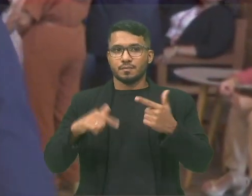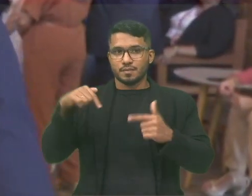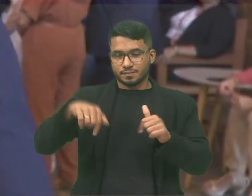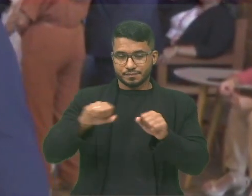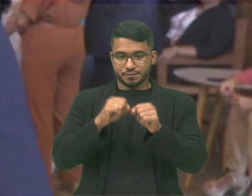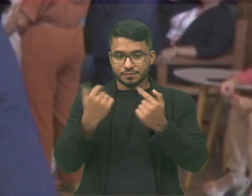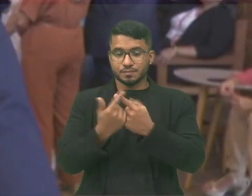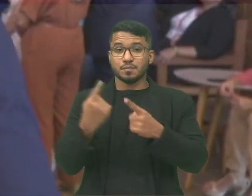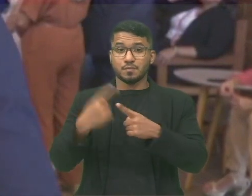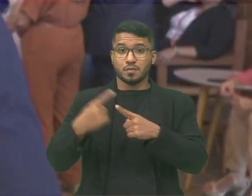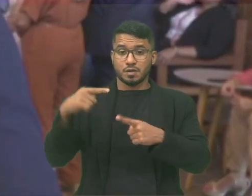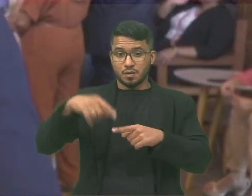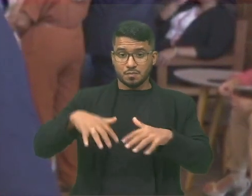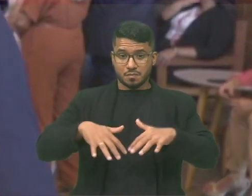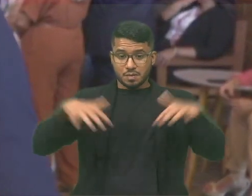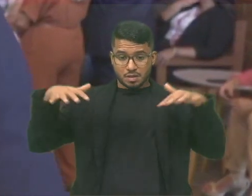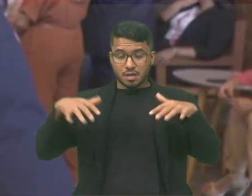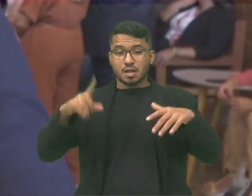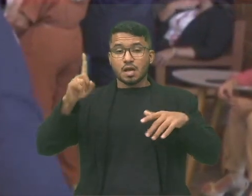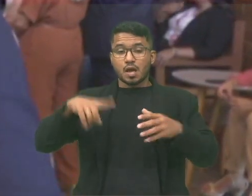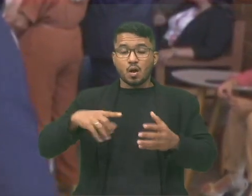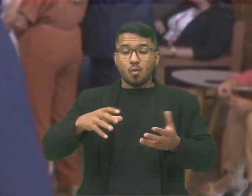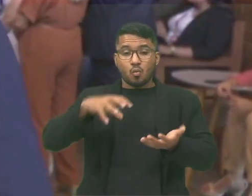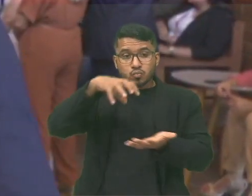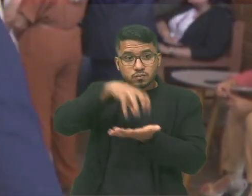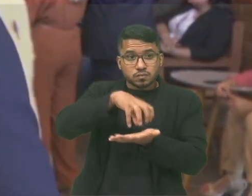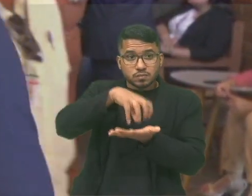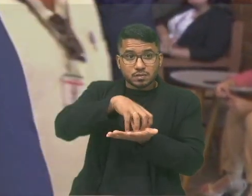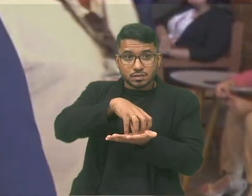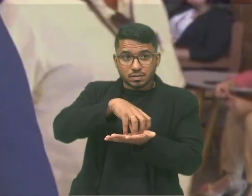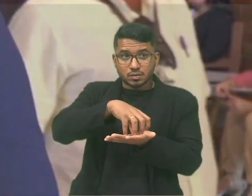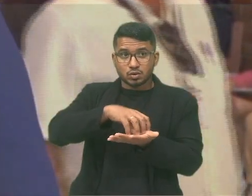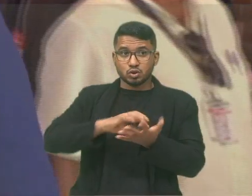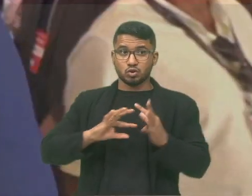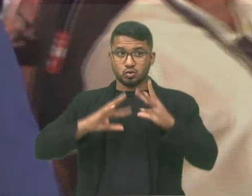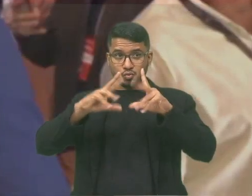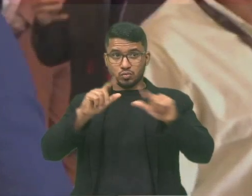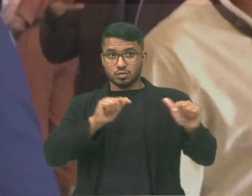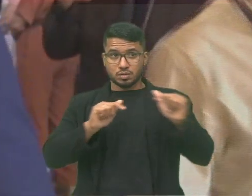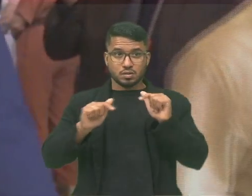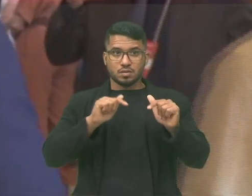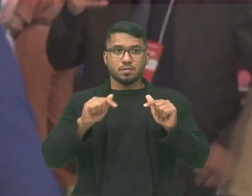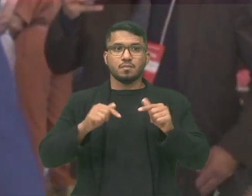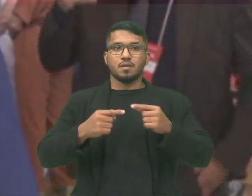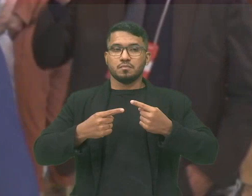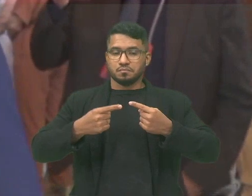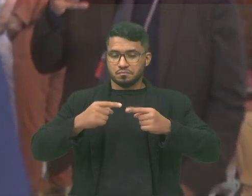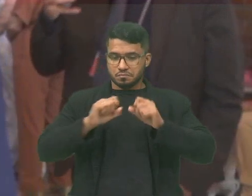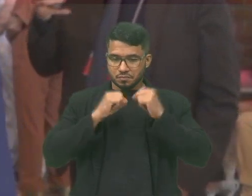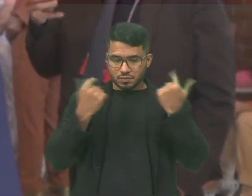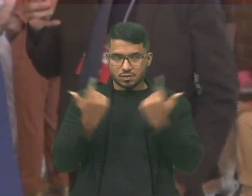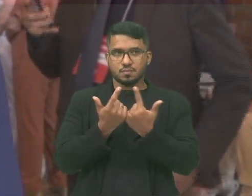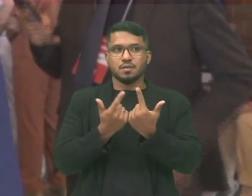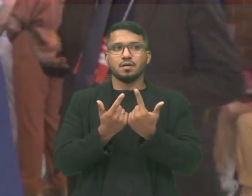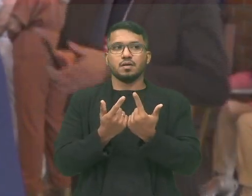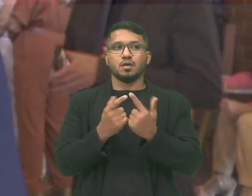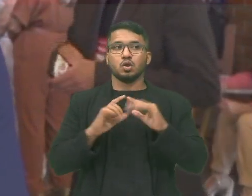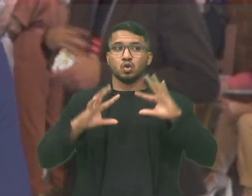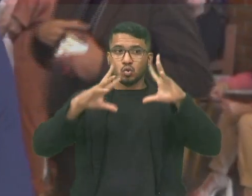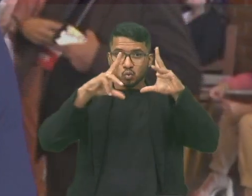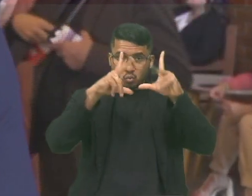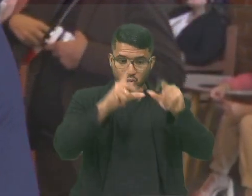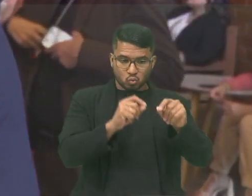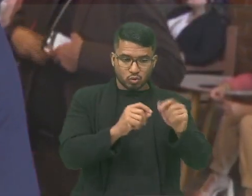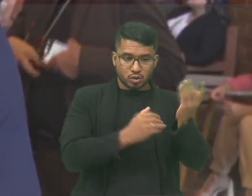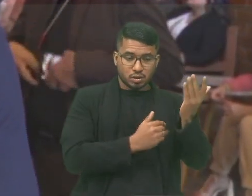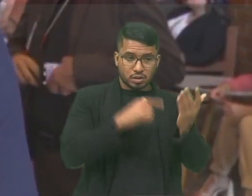até porque o plenário é o núcleo, é o centro de todo o processo legislativo. Quer dizer, tudo que tramita na casa termina